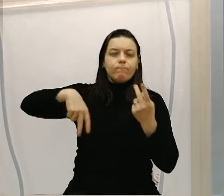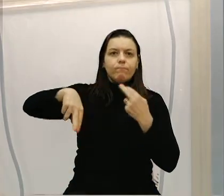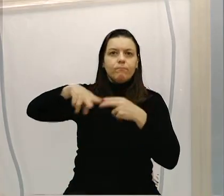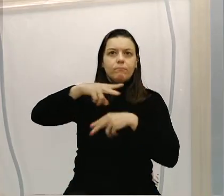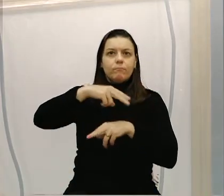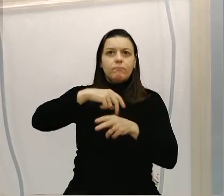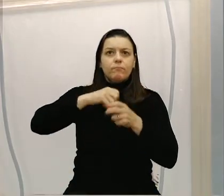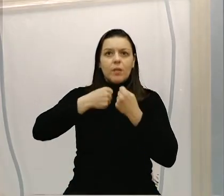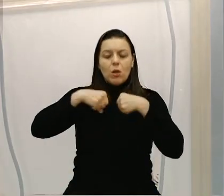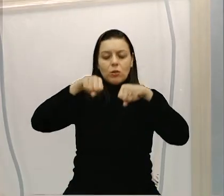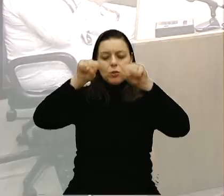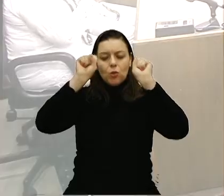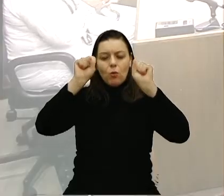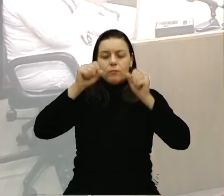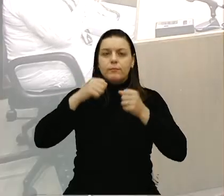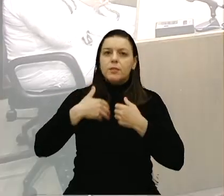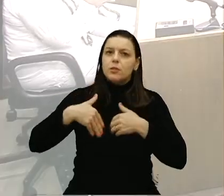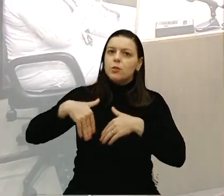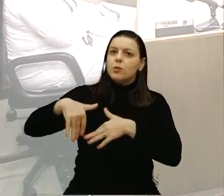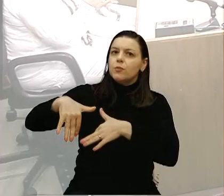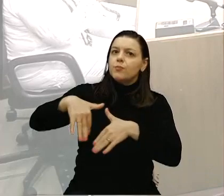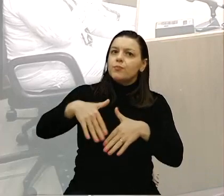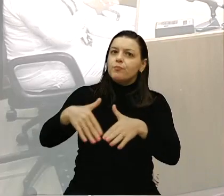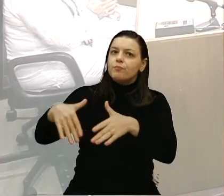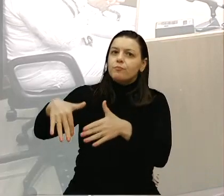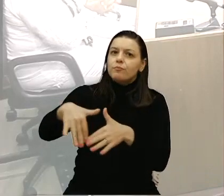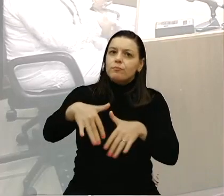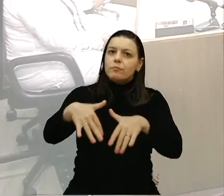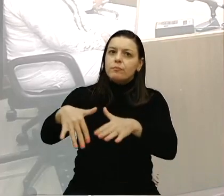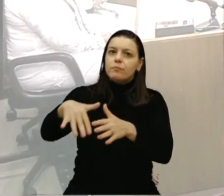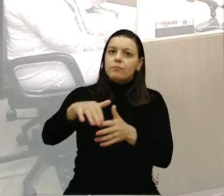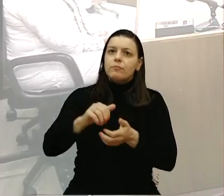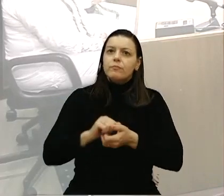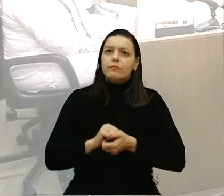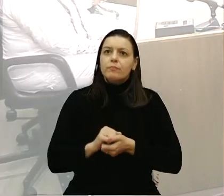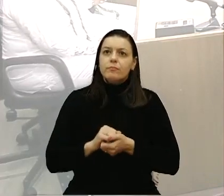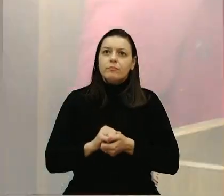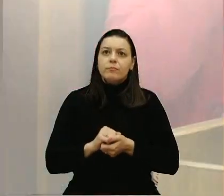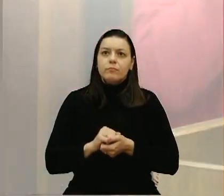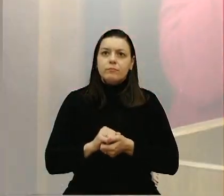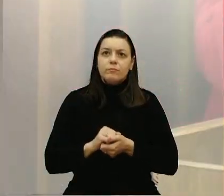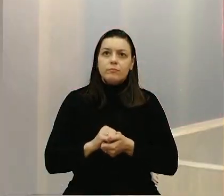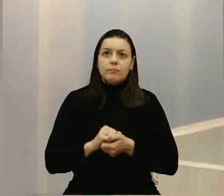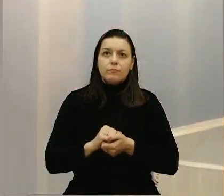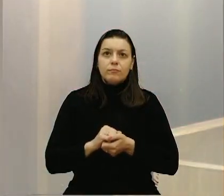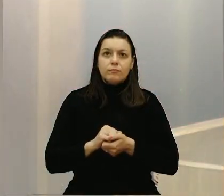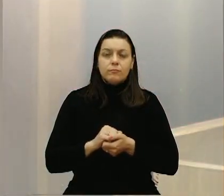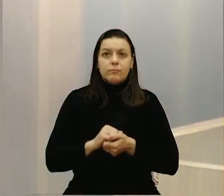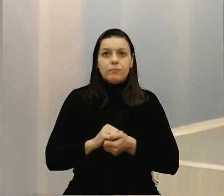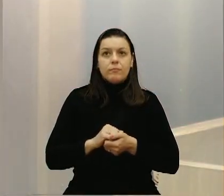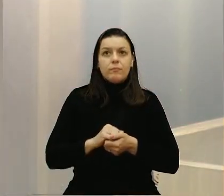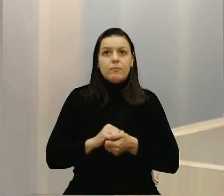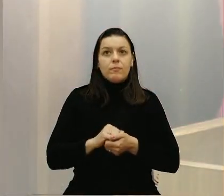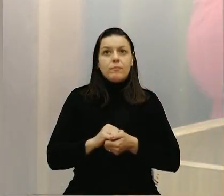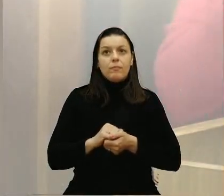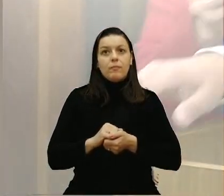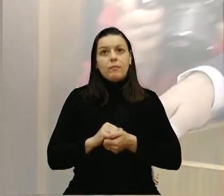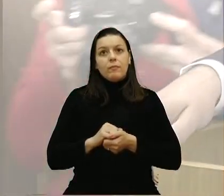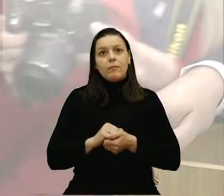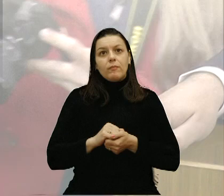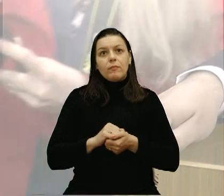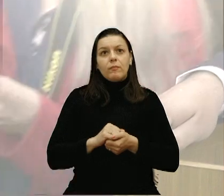gira que Ogum mandou. Aê, Claro, aí. E vamos seguindo,